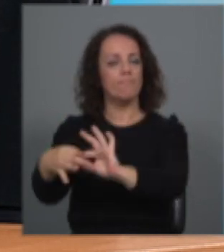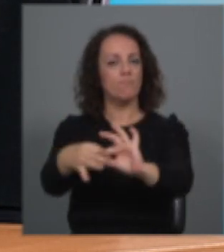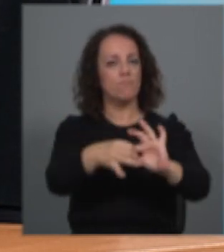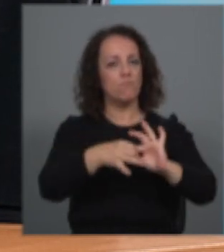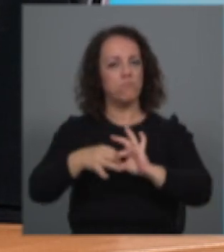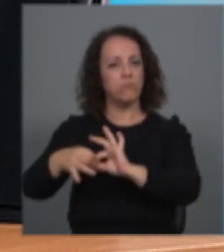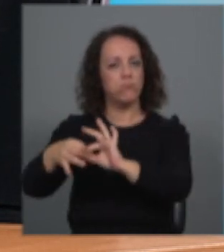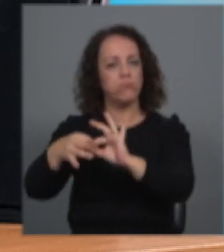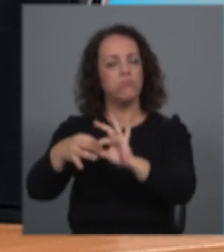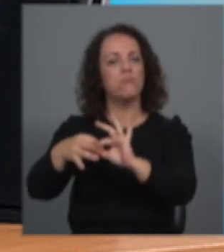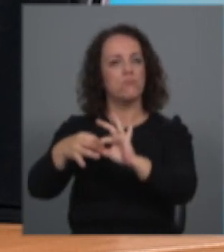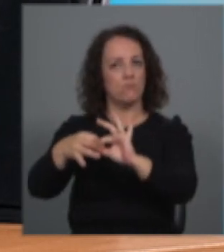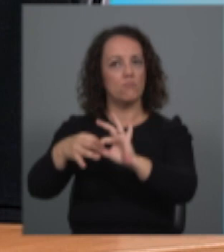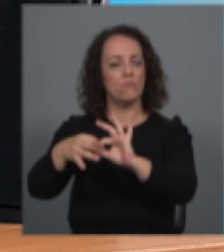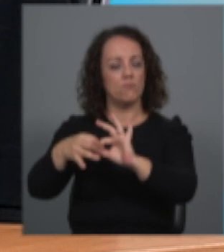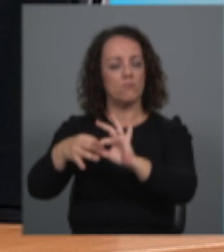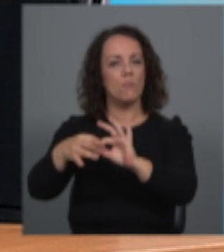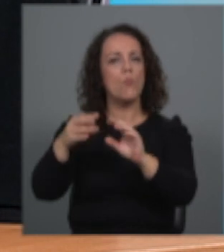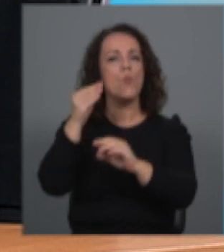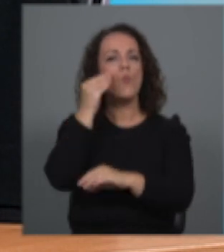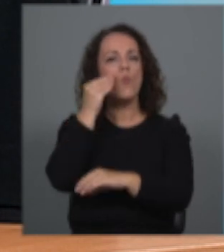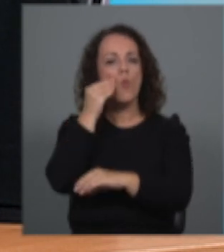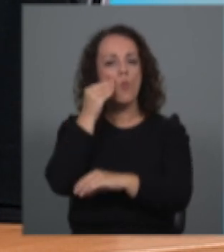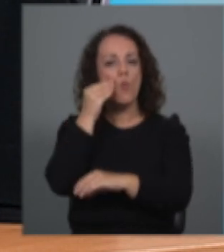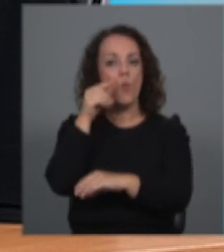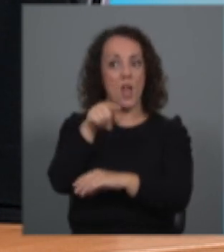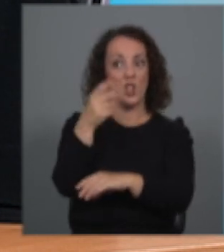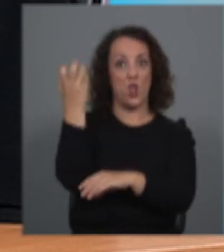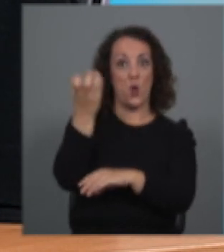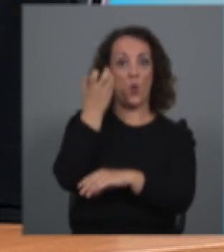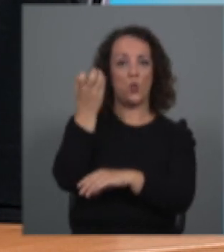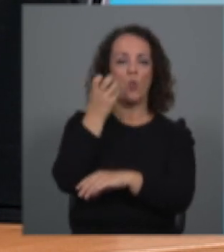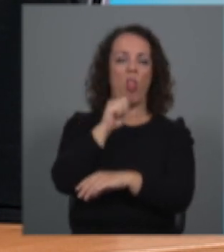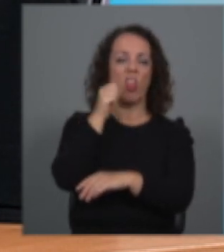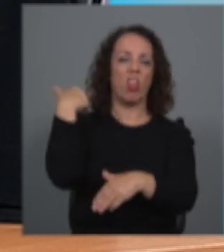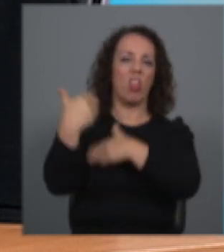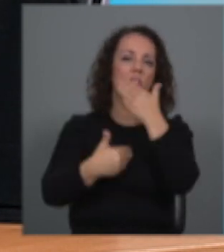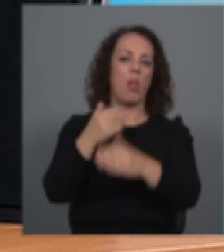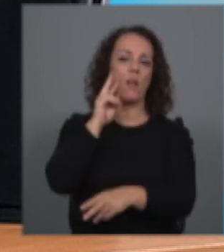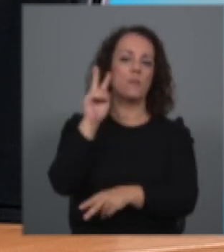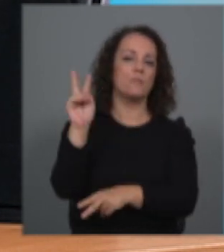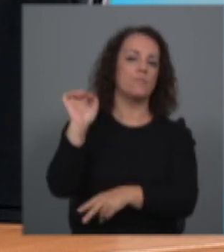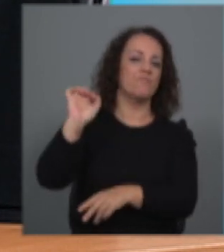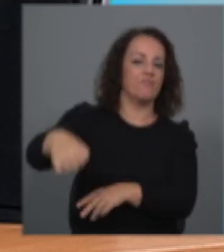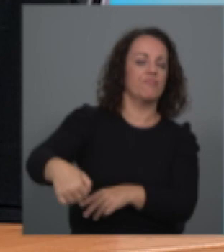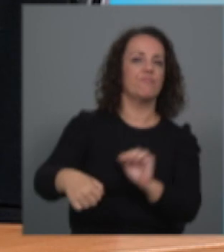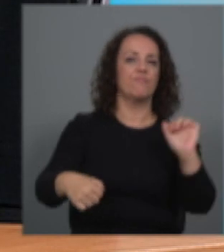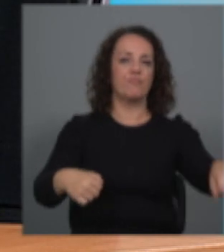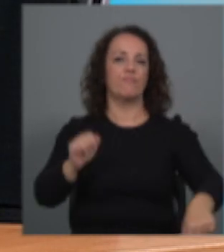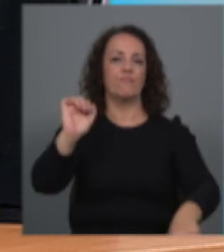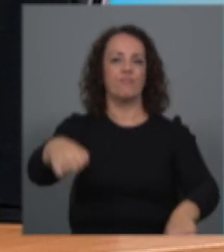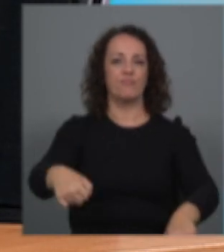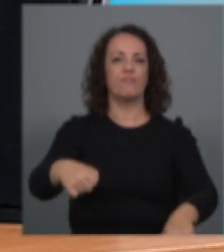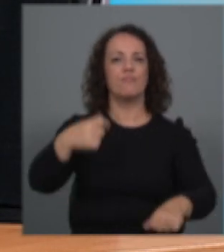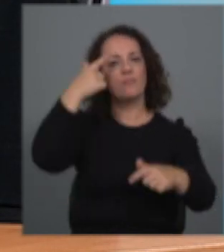sobretudo de contornar uma cultura do descarte, de olhar para o mundo a partir das